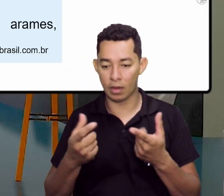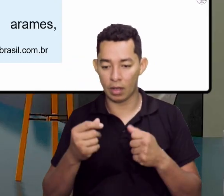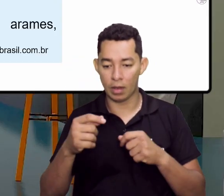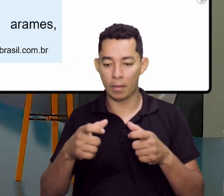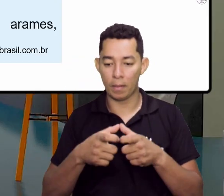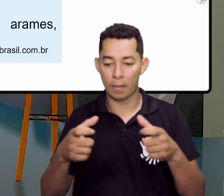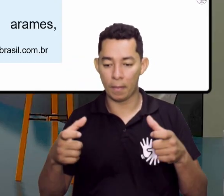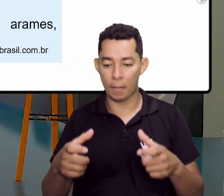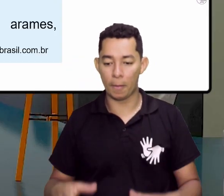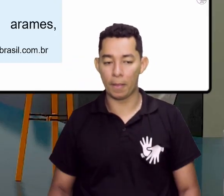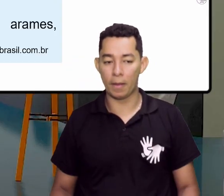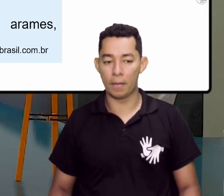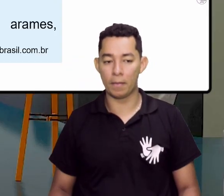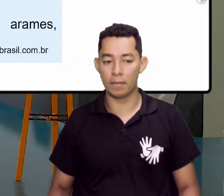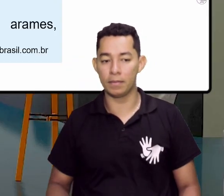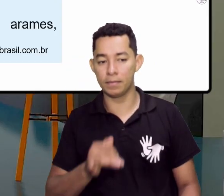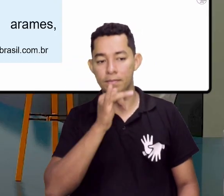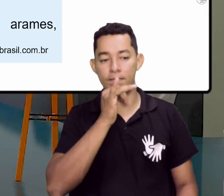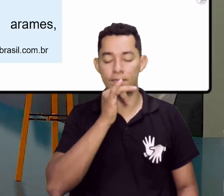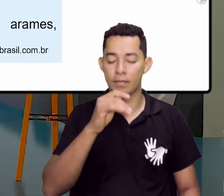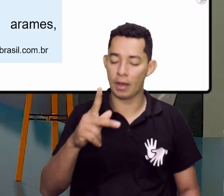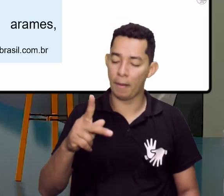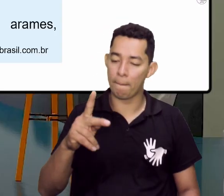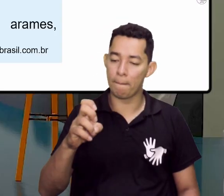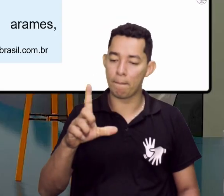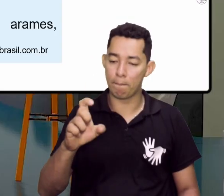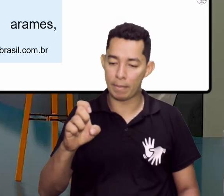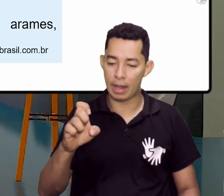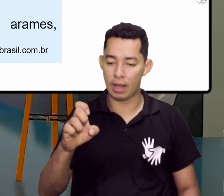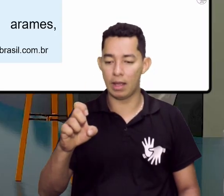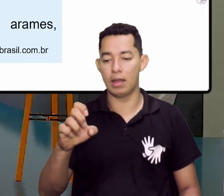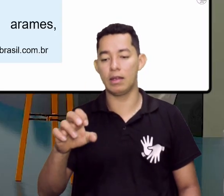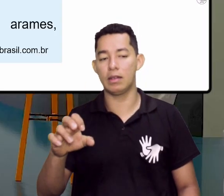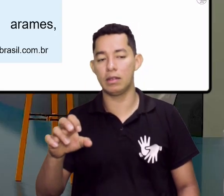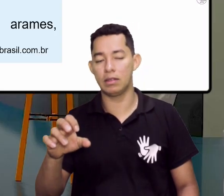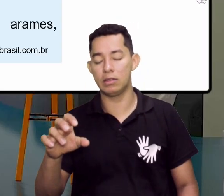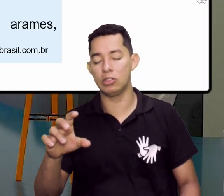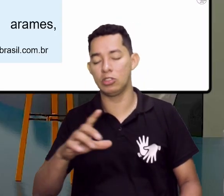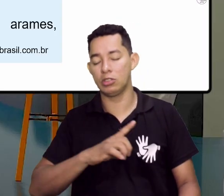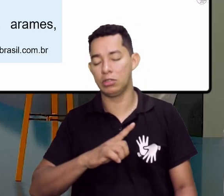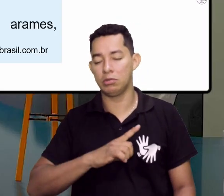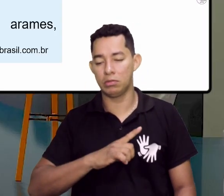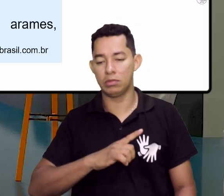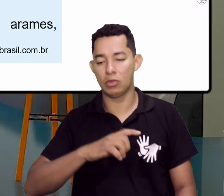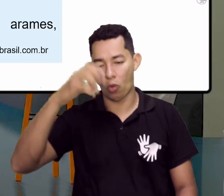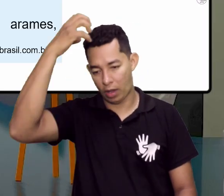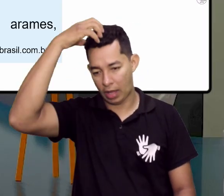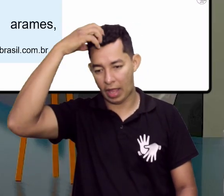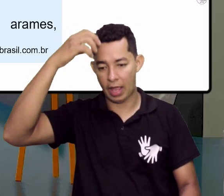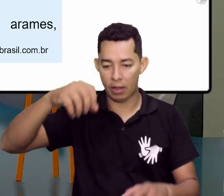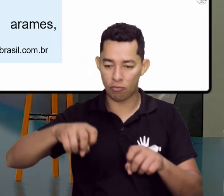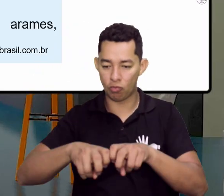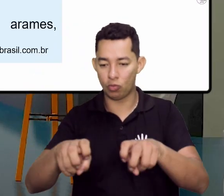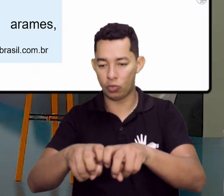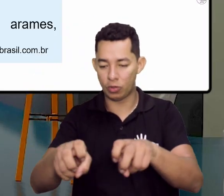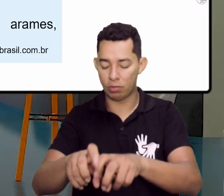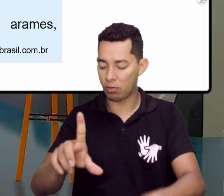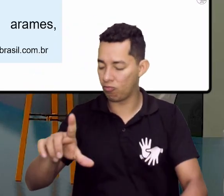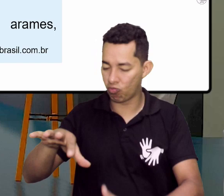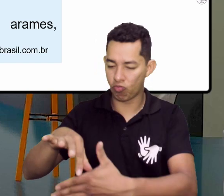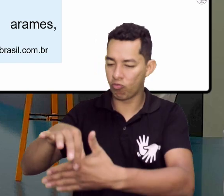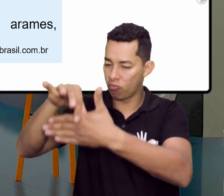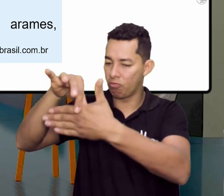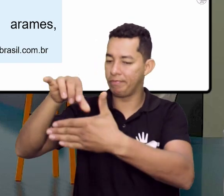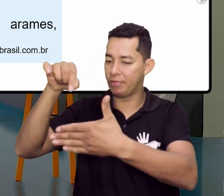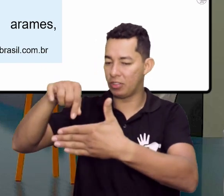Impressionante Pelé, com aquela habilidade dele com o futebol, se destacou no meio de tantos outros, né? Ao ponto de